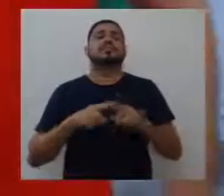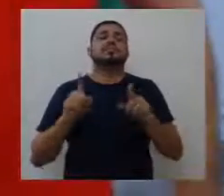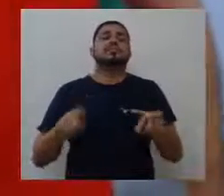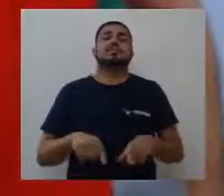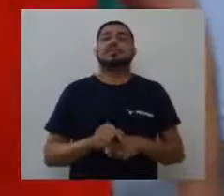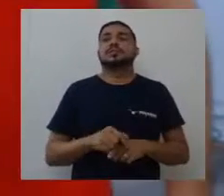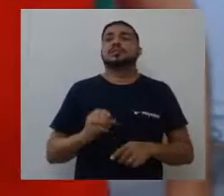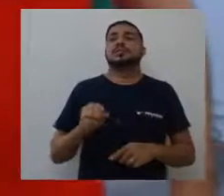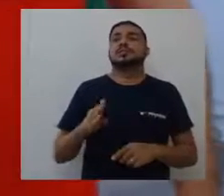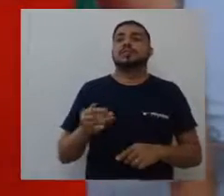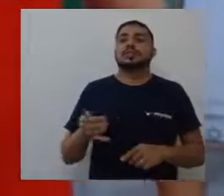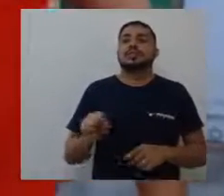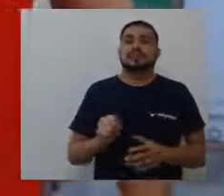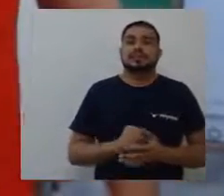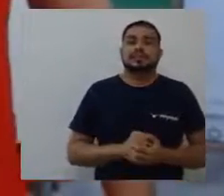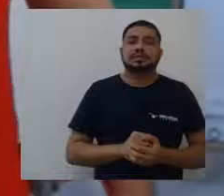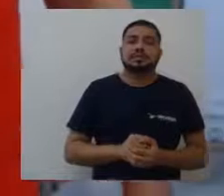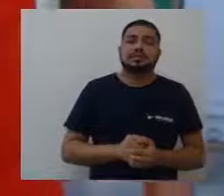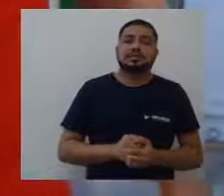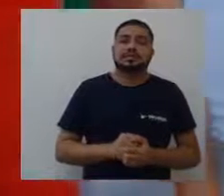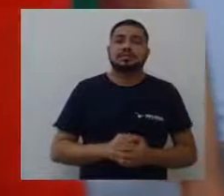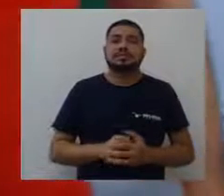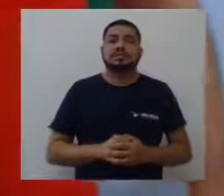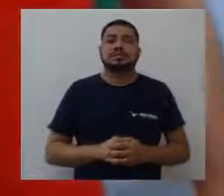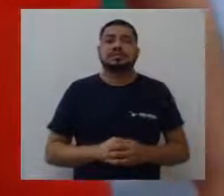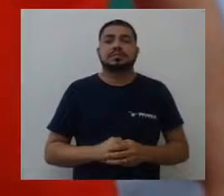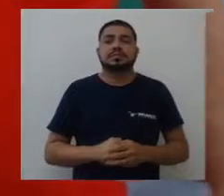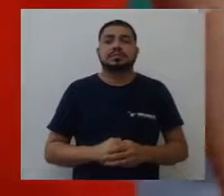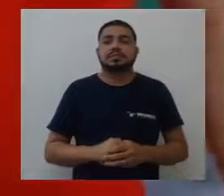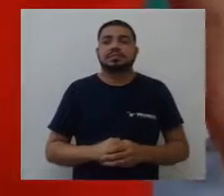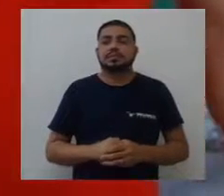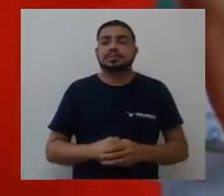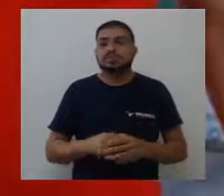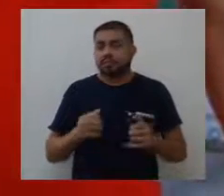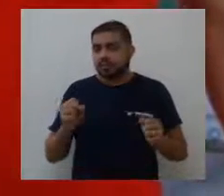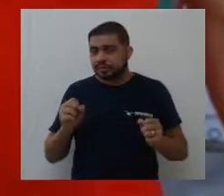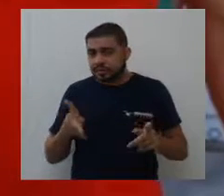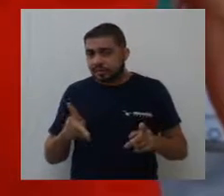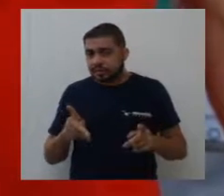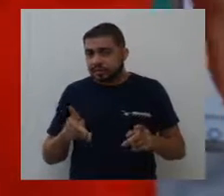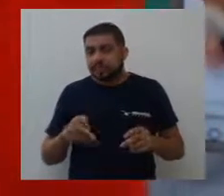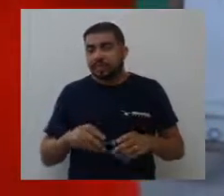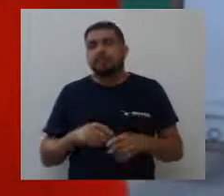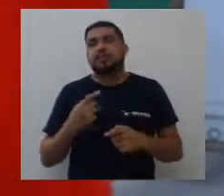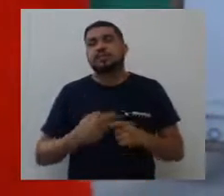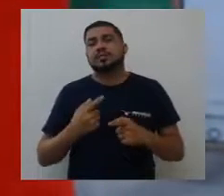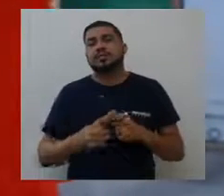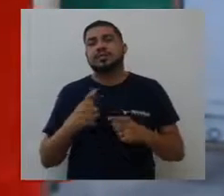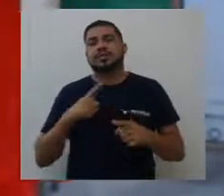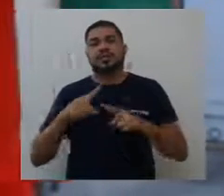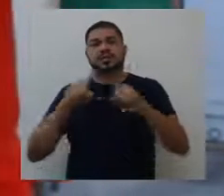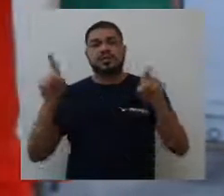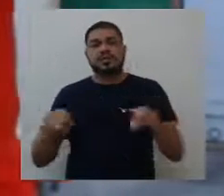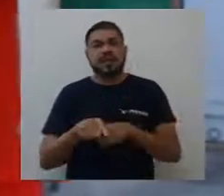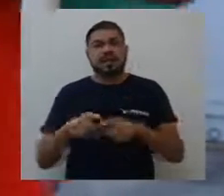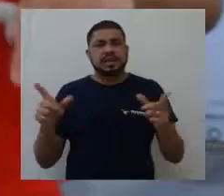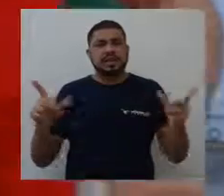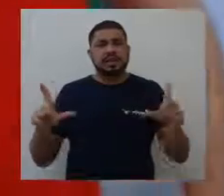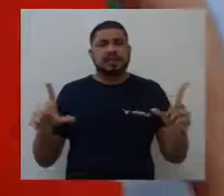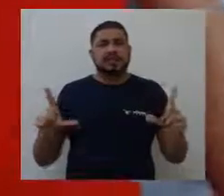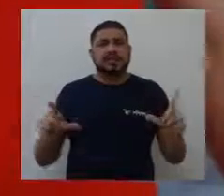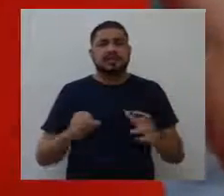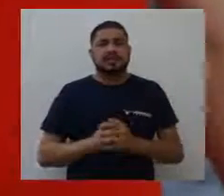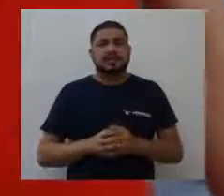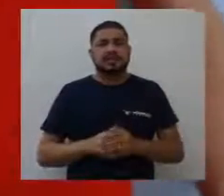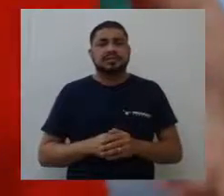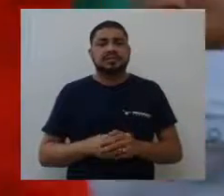na... Massa. Tá transmitindo legal ainda? Massa, porque tem uma tela na televisão aí, ó.